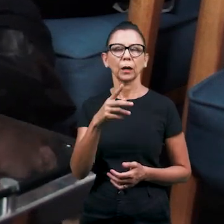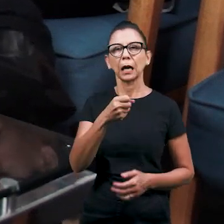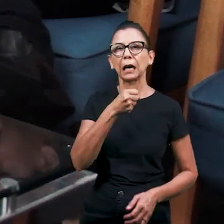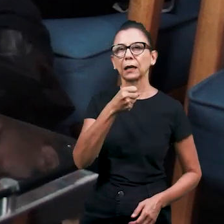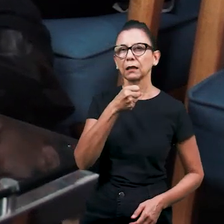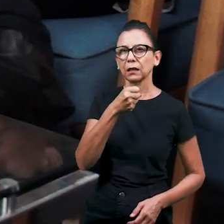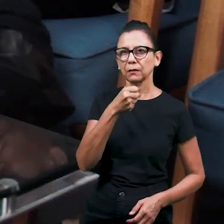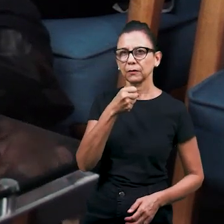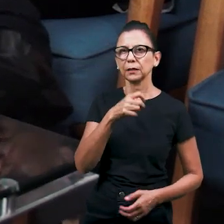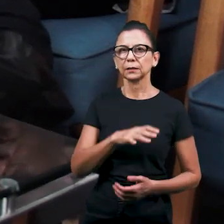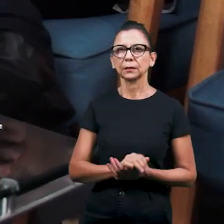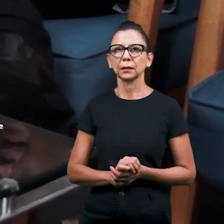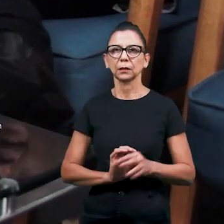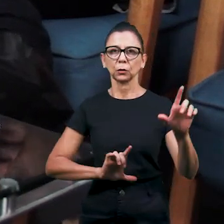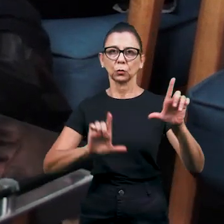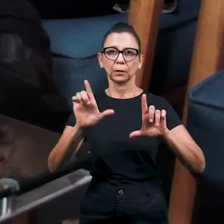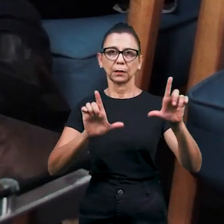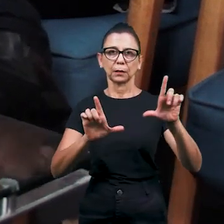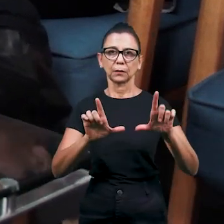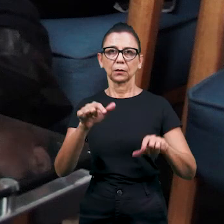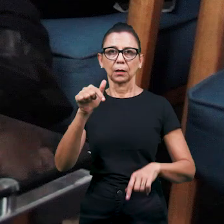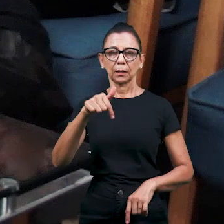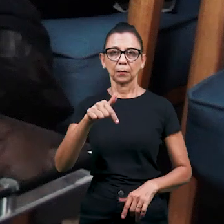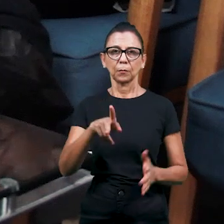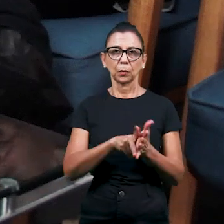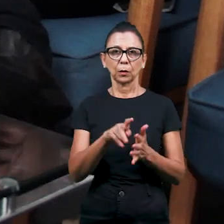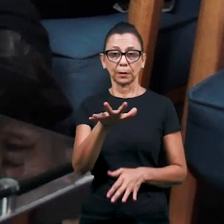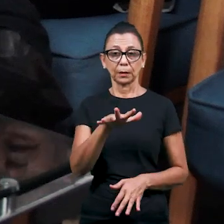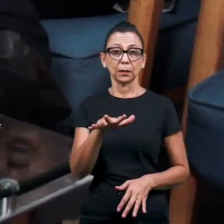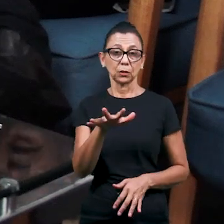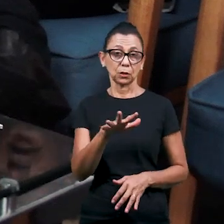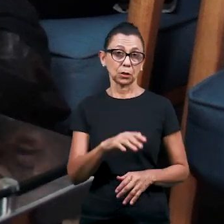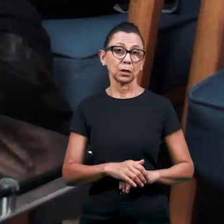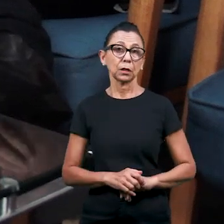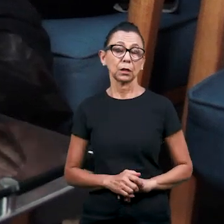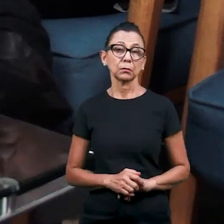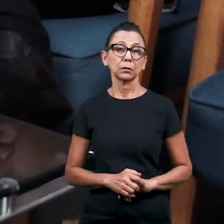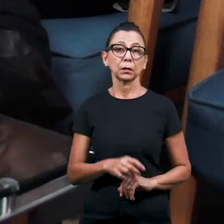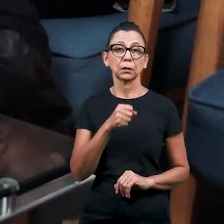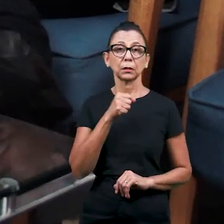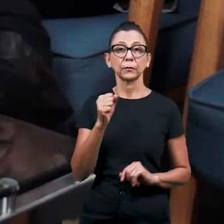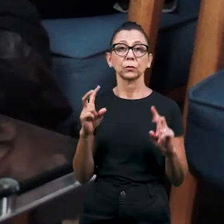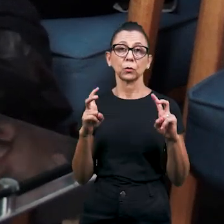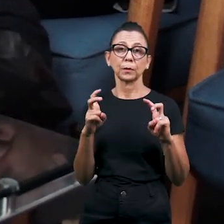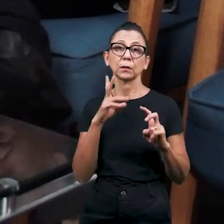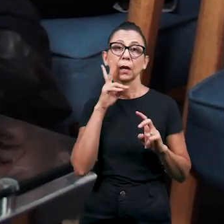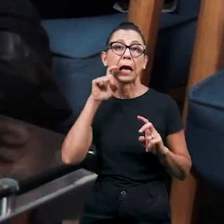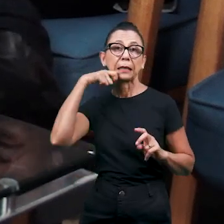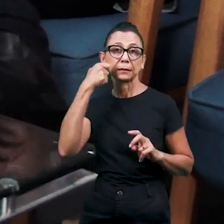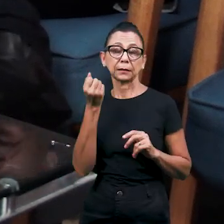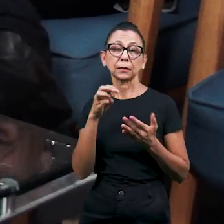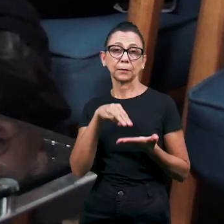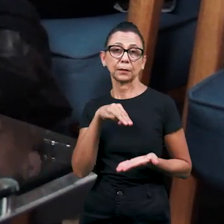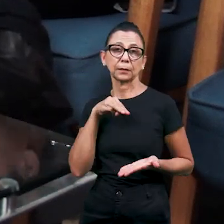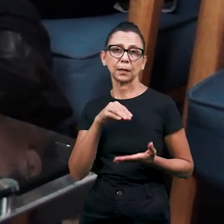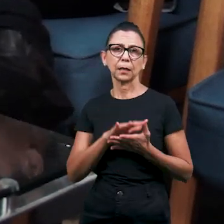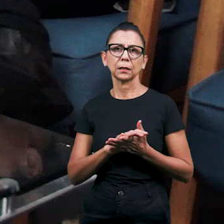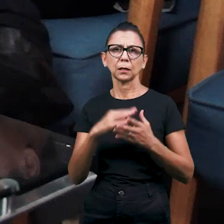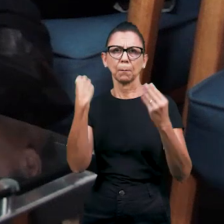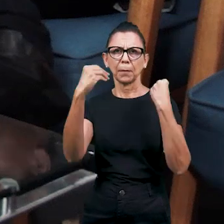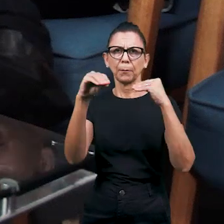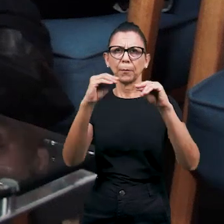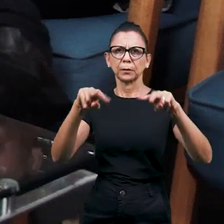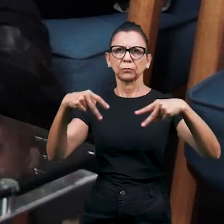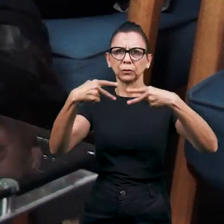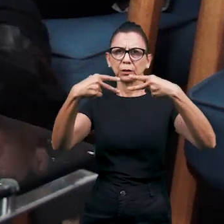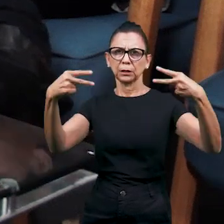uma reunião dessa numa área, num polo, né, numa igreja maior, mais estruturada, ao invés de fazer pequenas